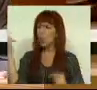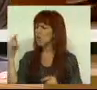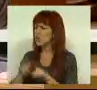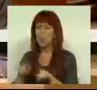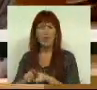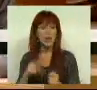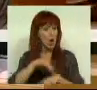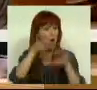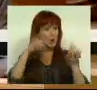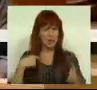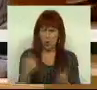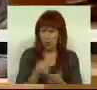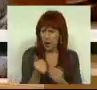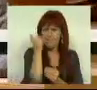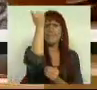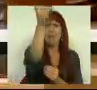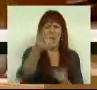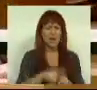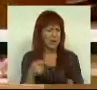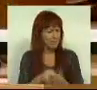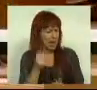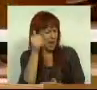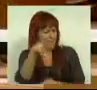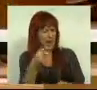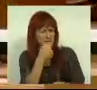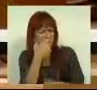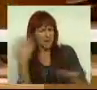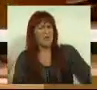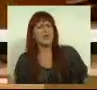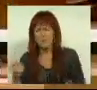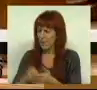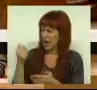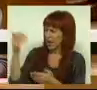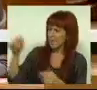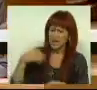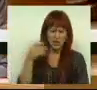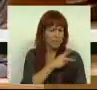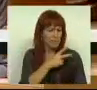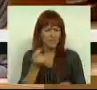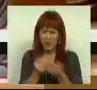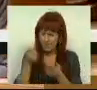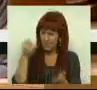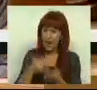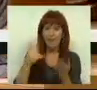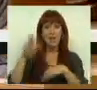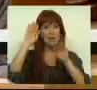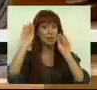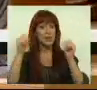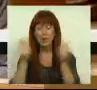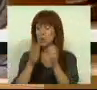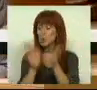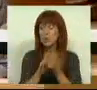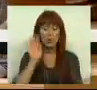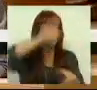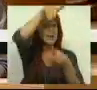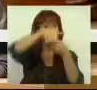unidade hospitalar e pagamos mais. Pagamos mais pelos medicamentos, pagamos mais propinas, pagamos mais pela educação e tudo o que